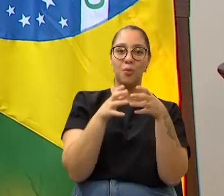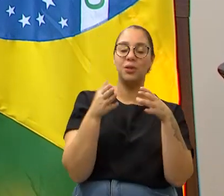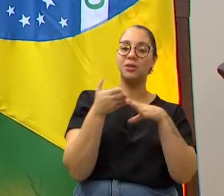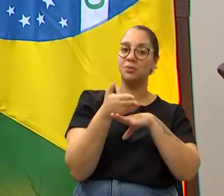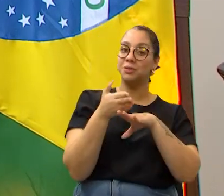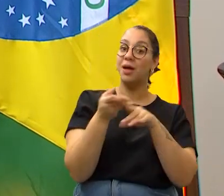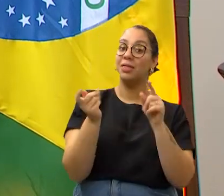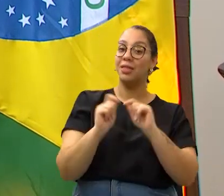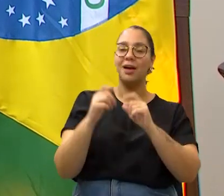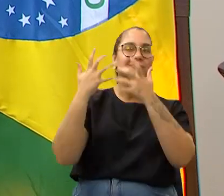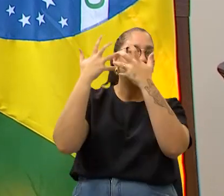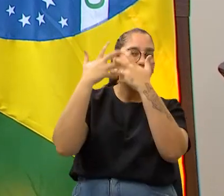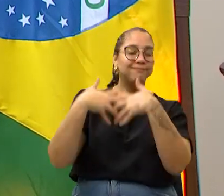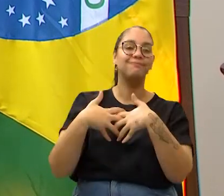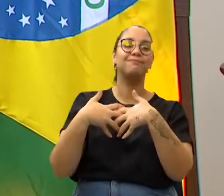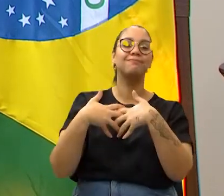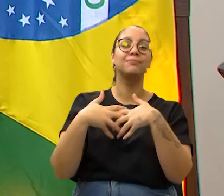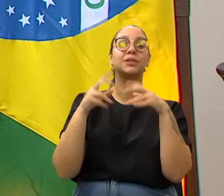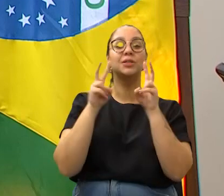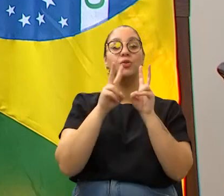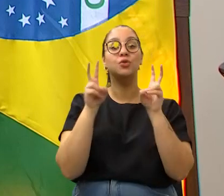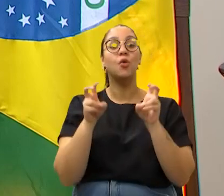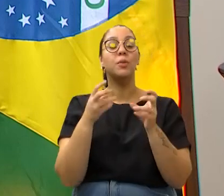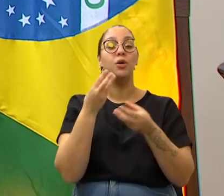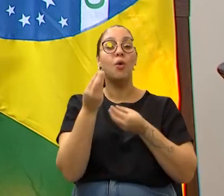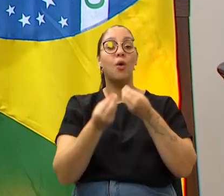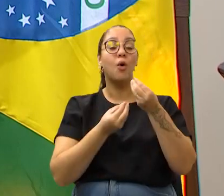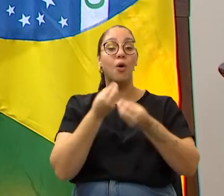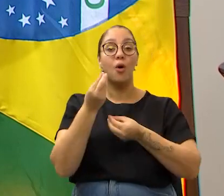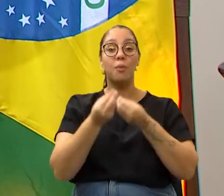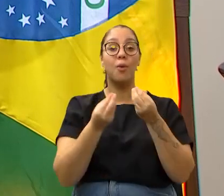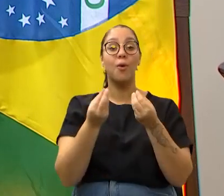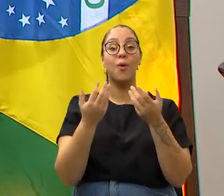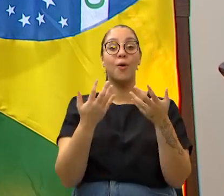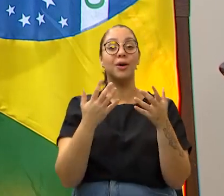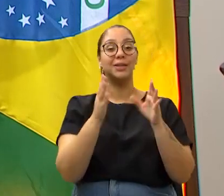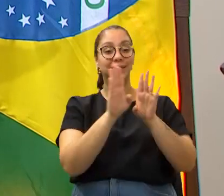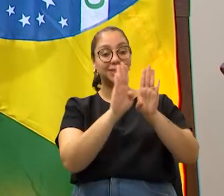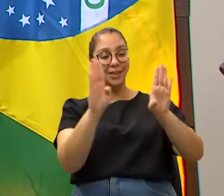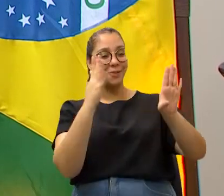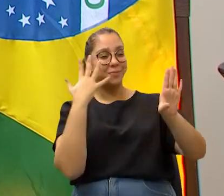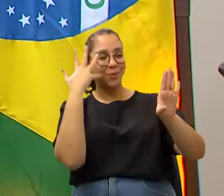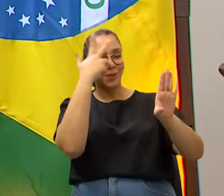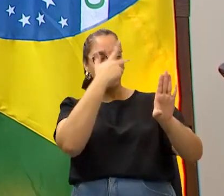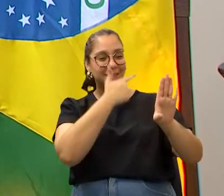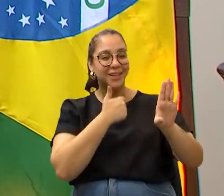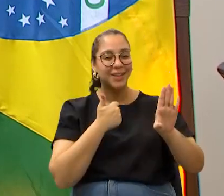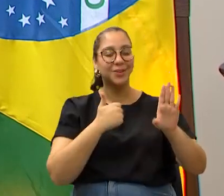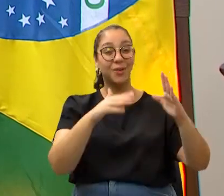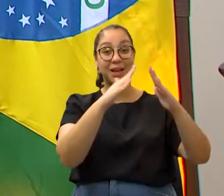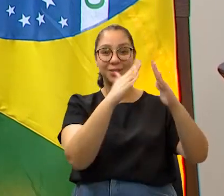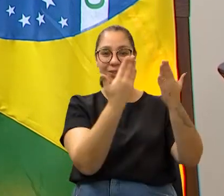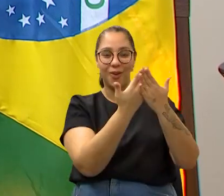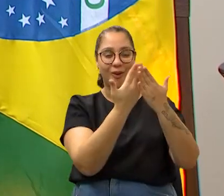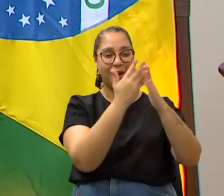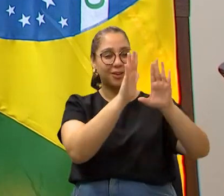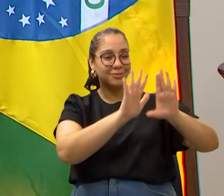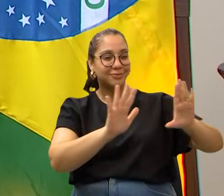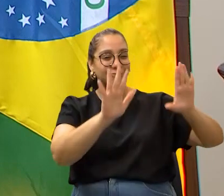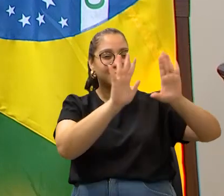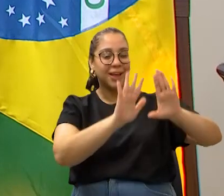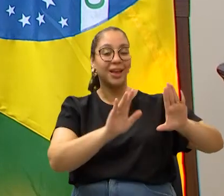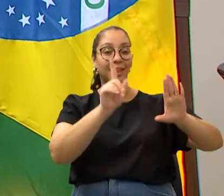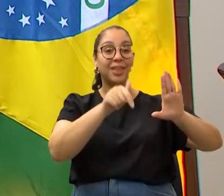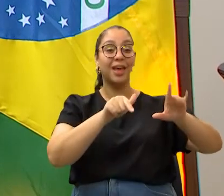comunidade, refletindo, né, sobre como embelezar a escola, né, como, ao fazer